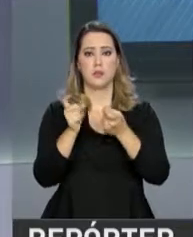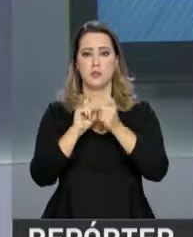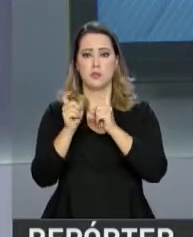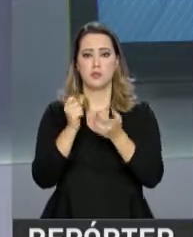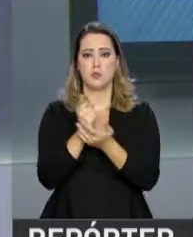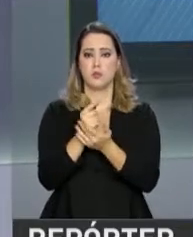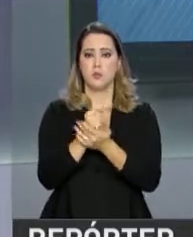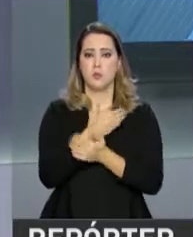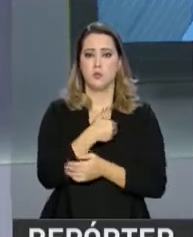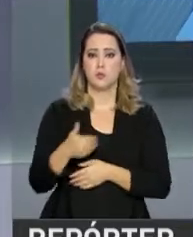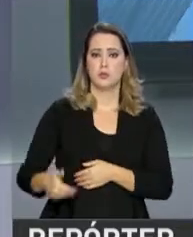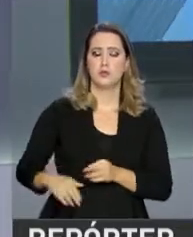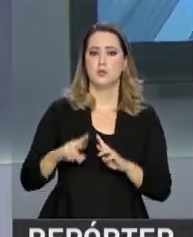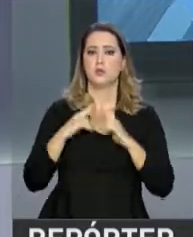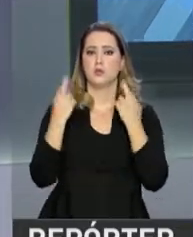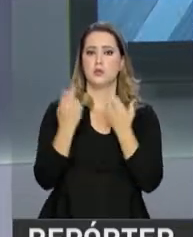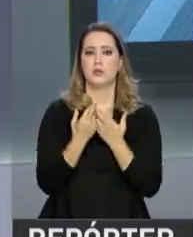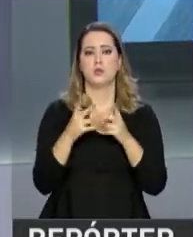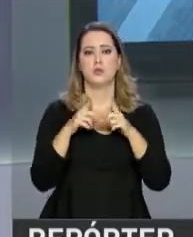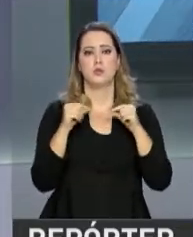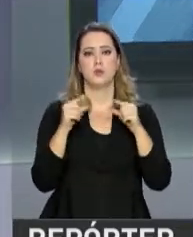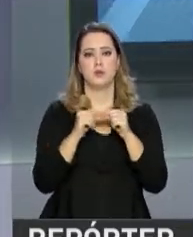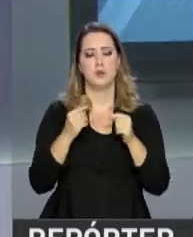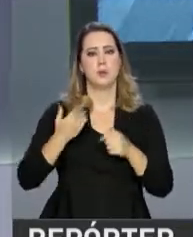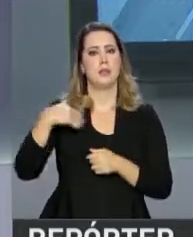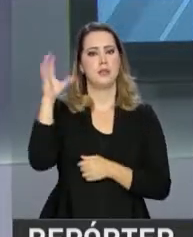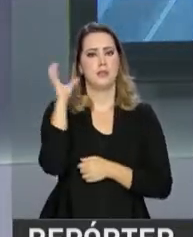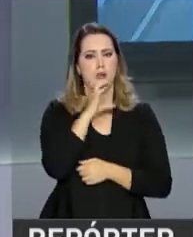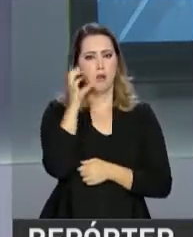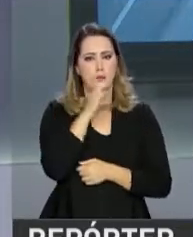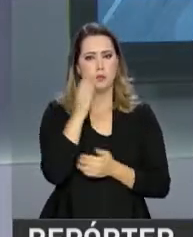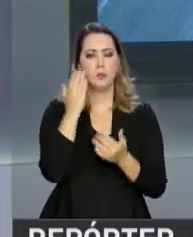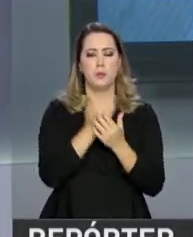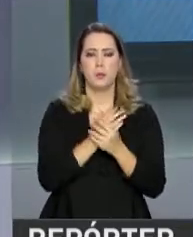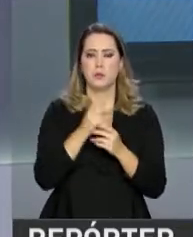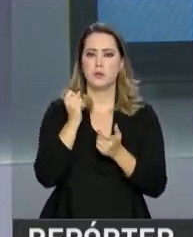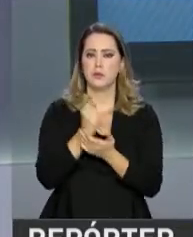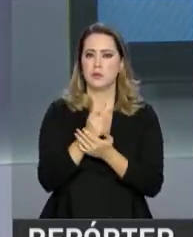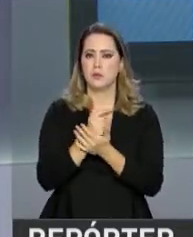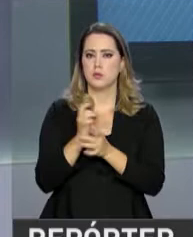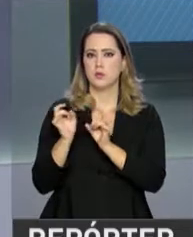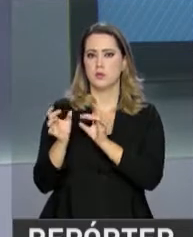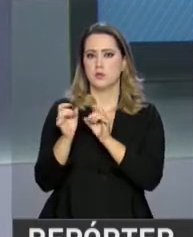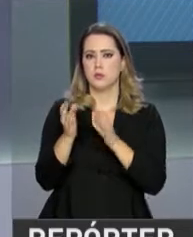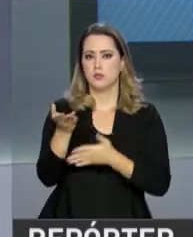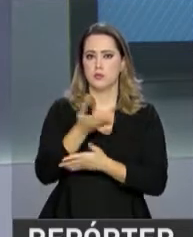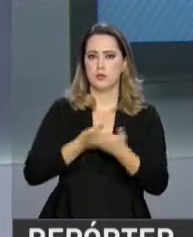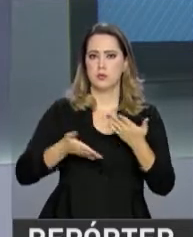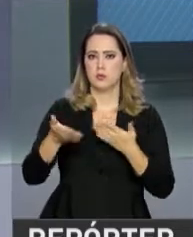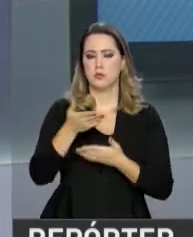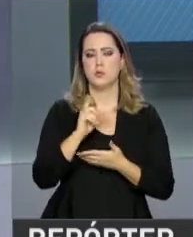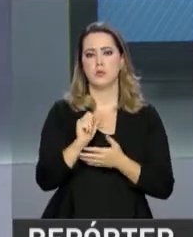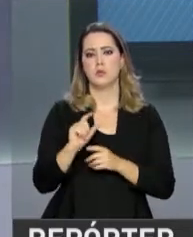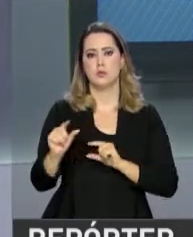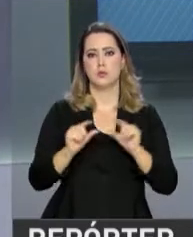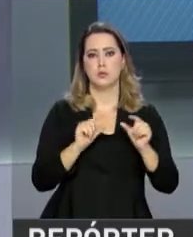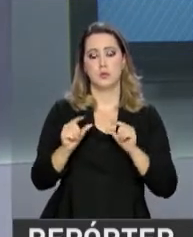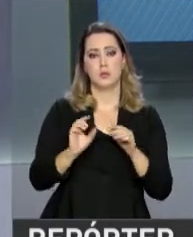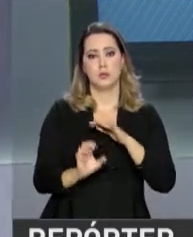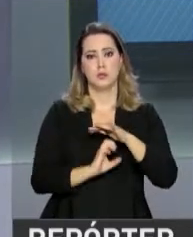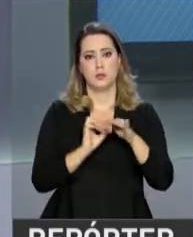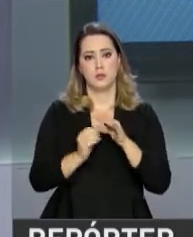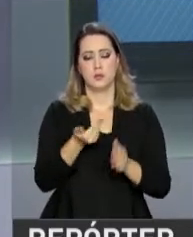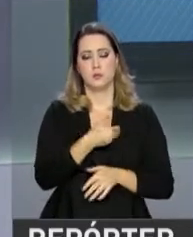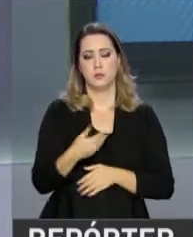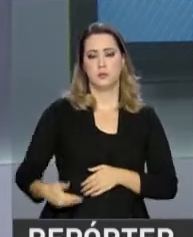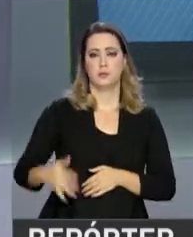compras do governo se reúnem em Brasília para tornar mais ágil o processo de compra e venda entre os pequenos negócios e